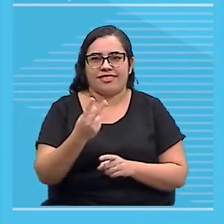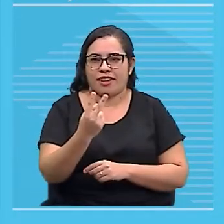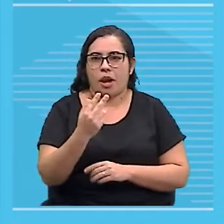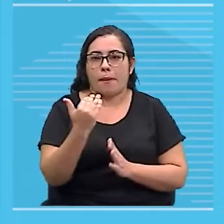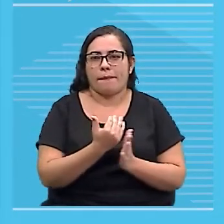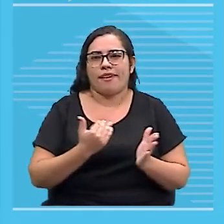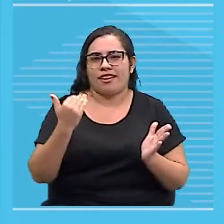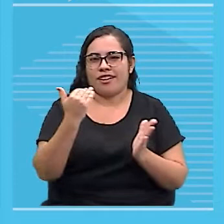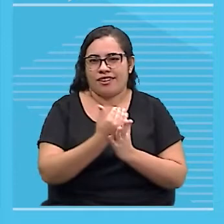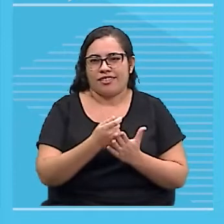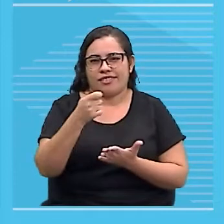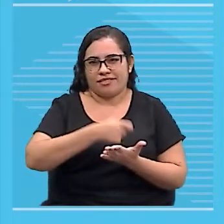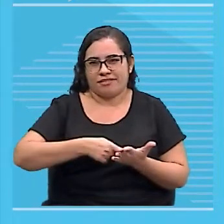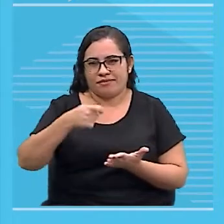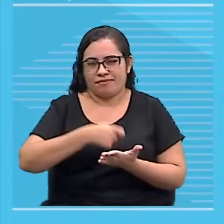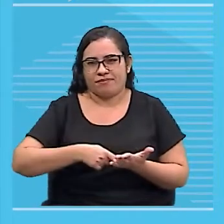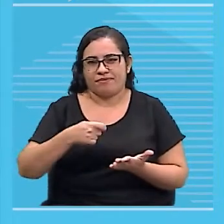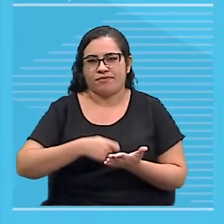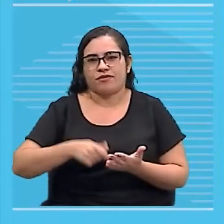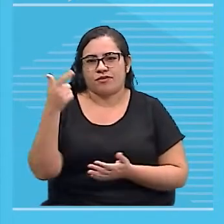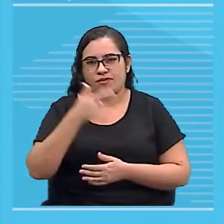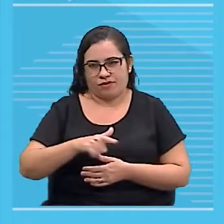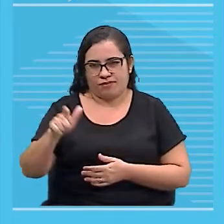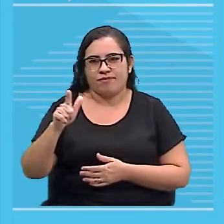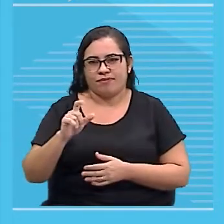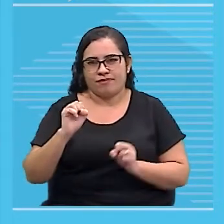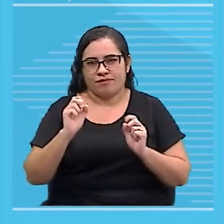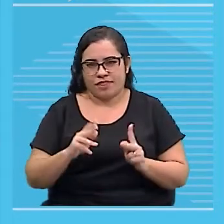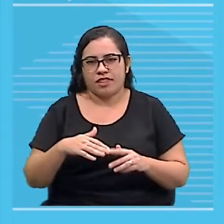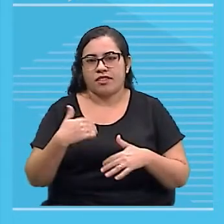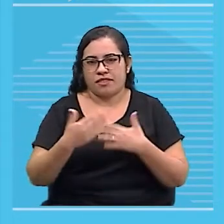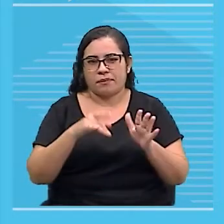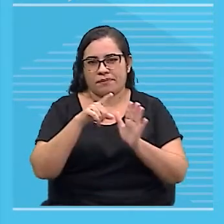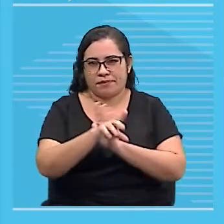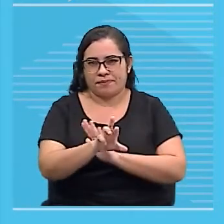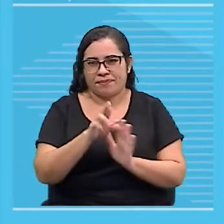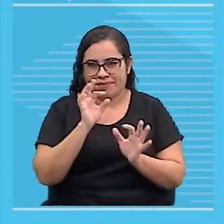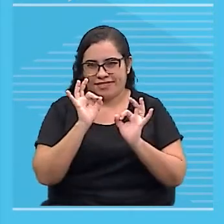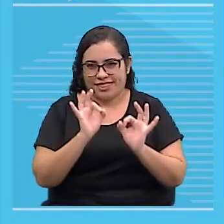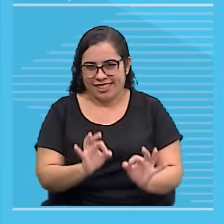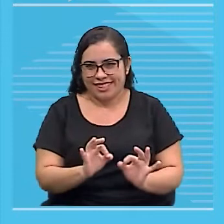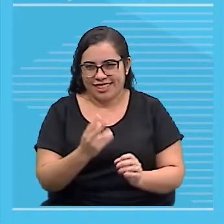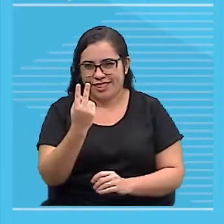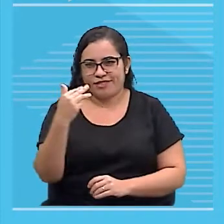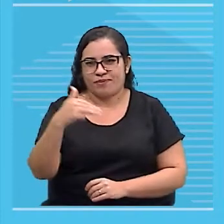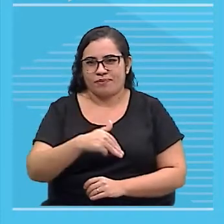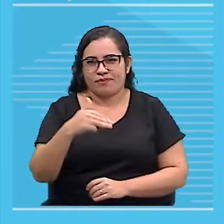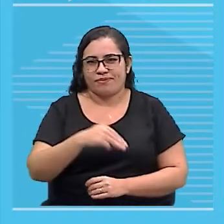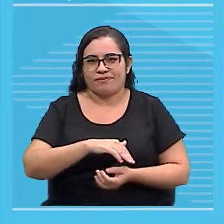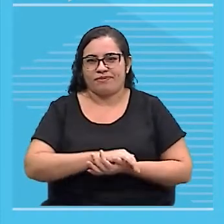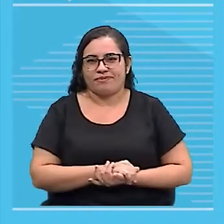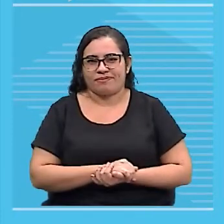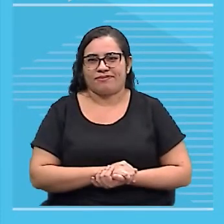minutinhos para você anotar essa outra expressão. E aí a gente vai para as questões, tá bom? 2 minutinhos na tela.